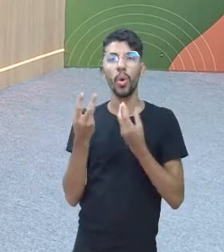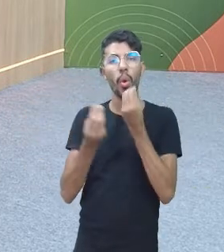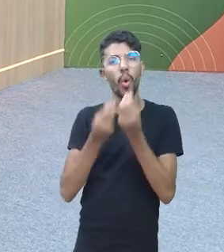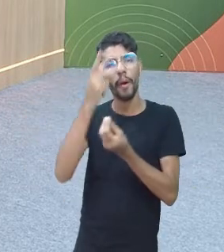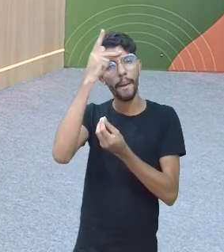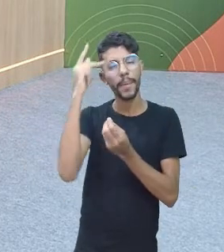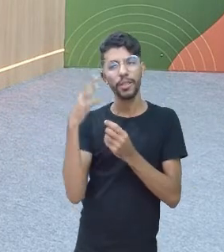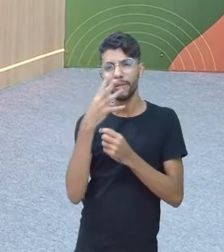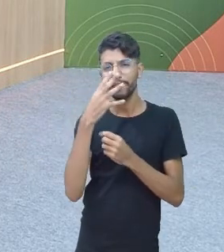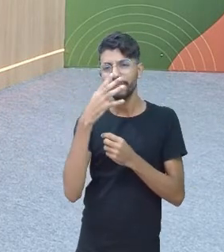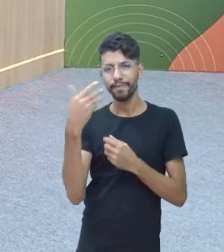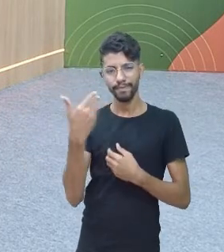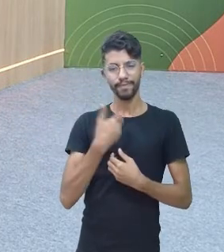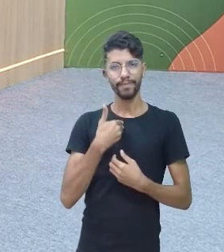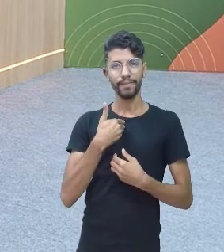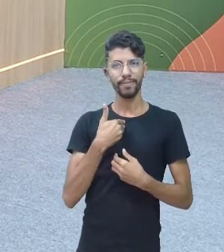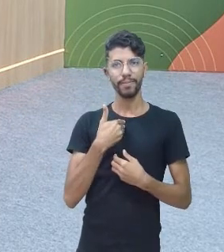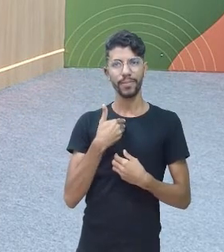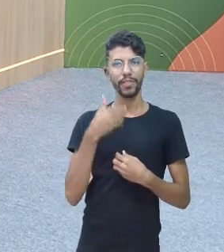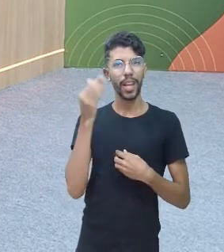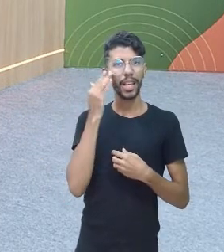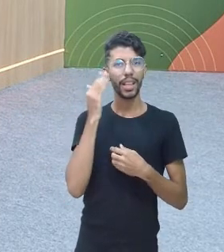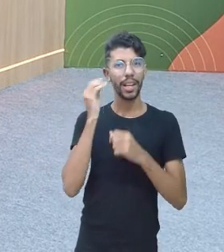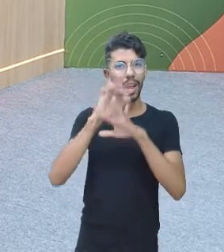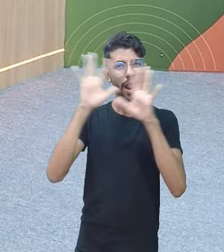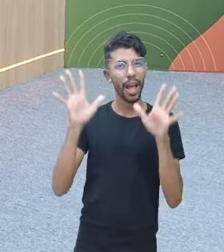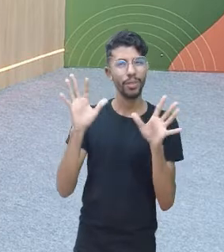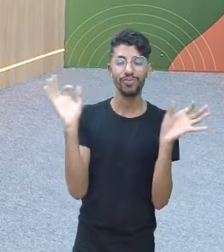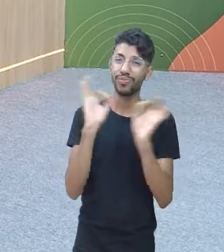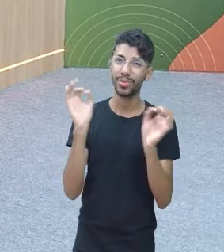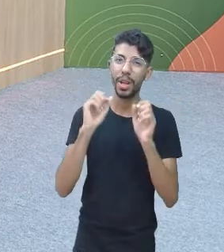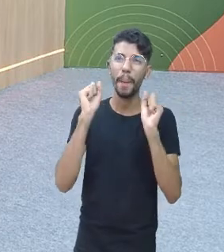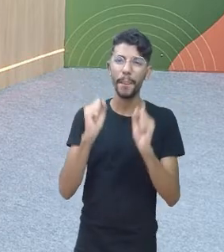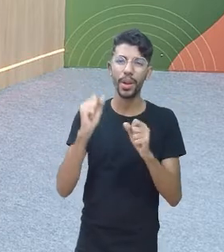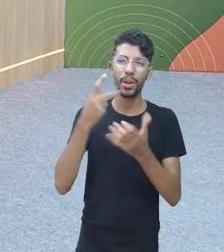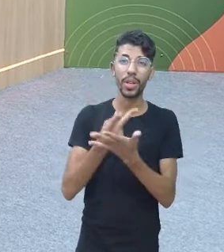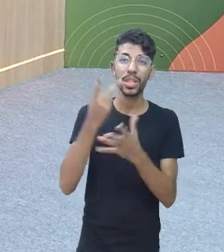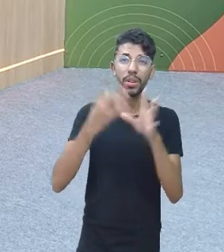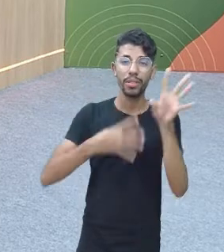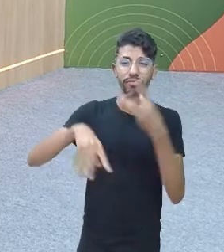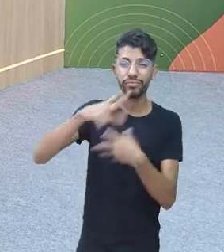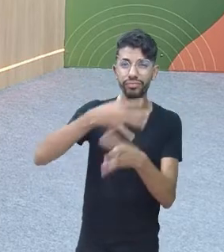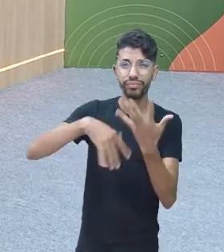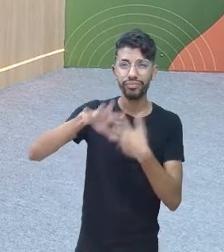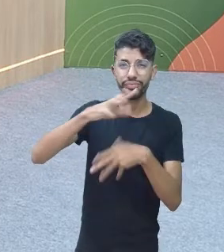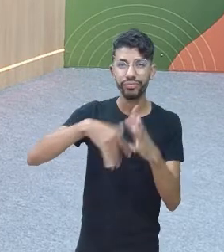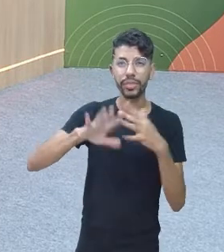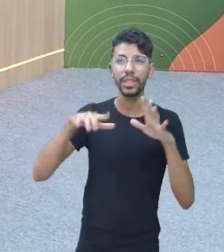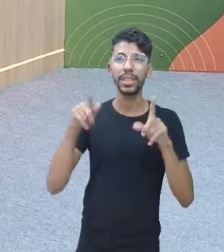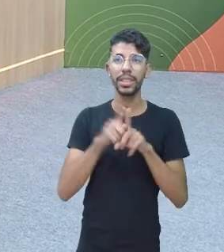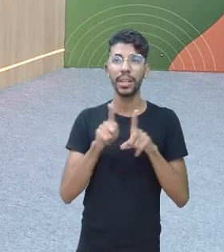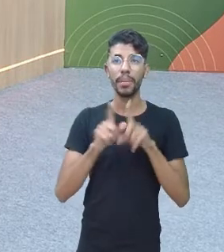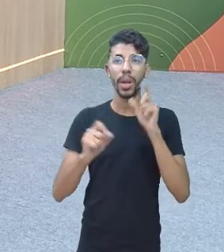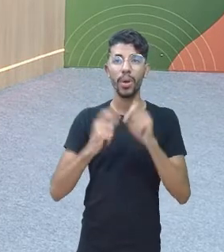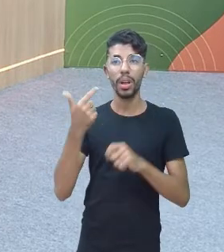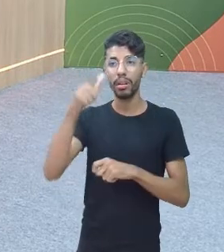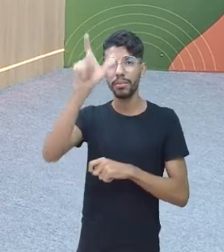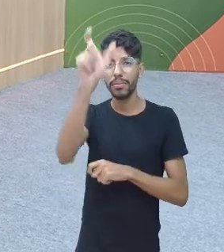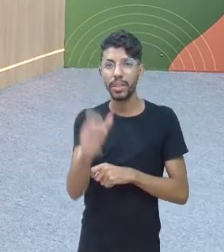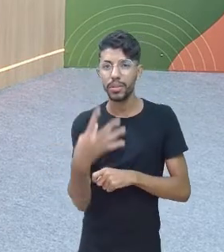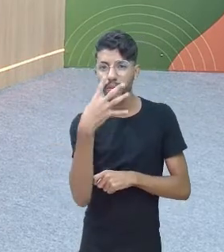qual eu pretendo fazer a minha? Não é possível, né? Isso causa ruído. Isso vai causar também insatisfação em